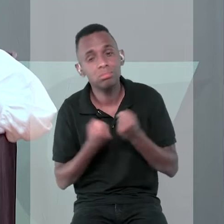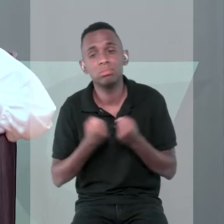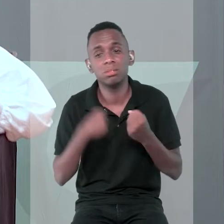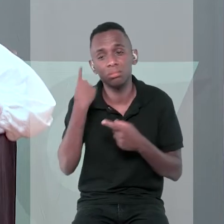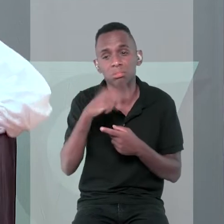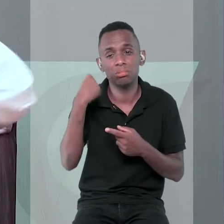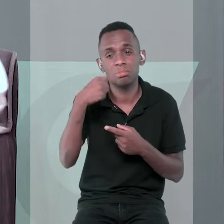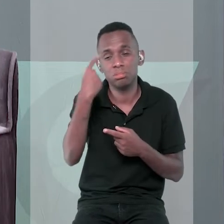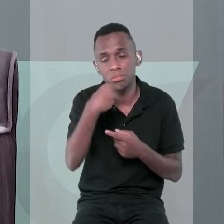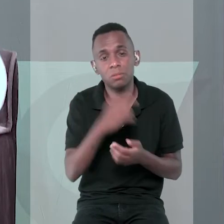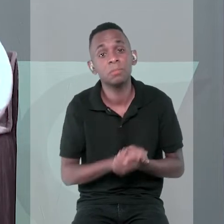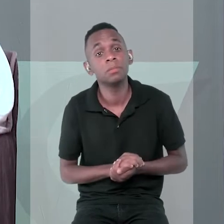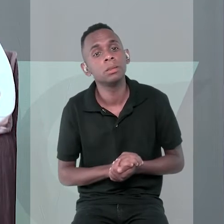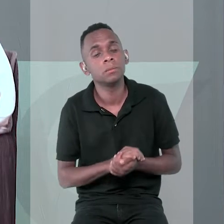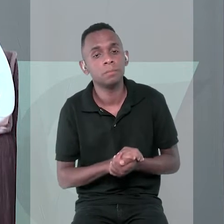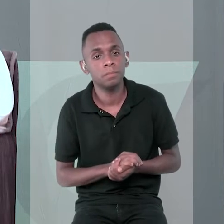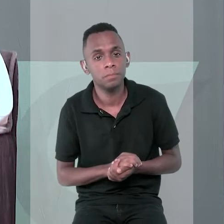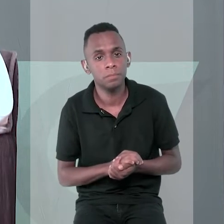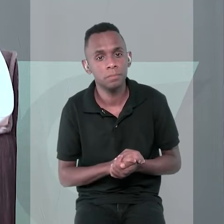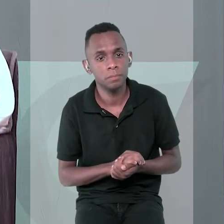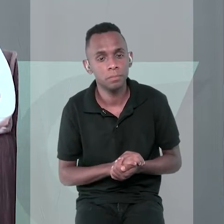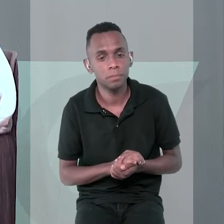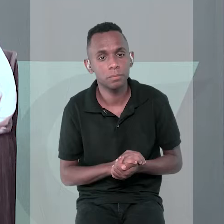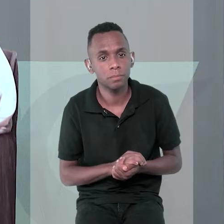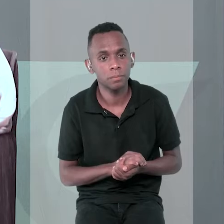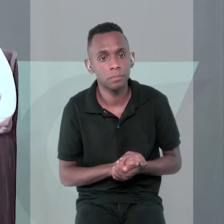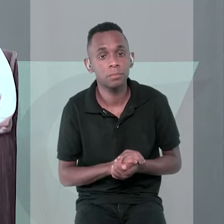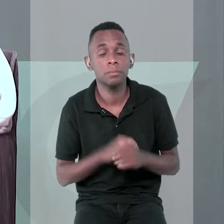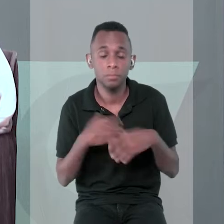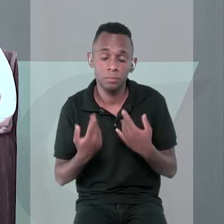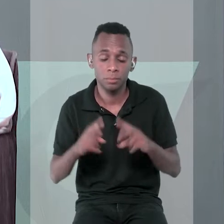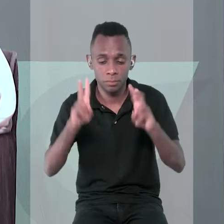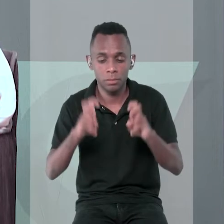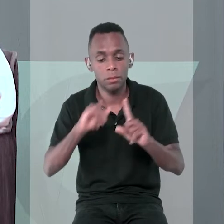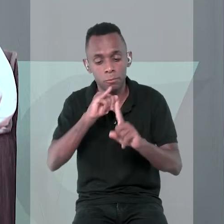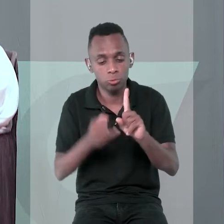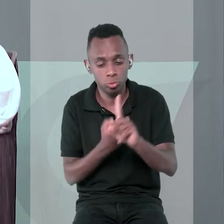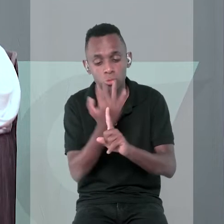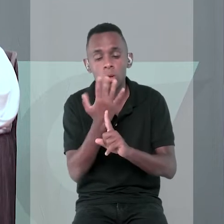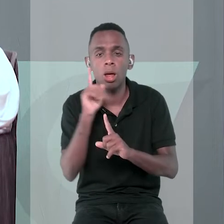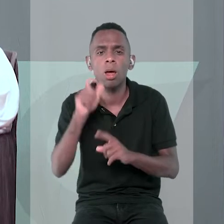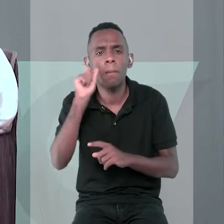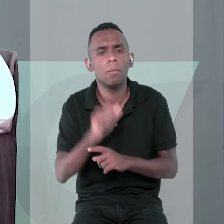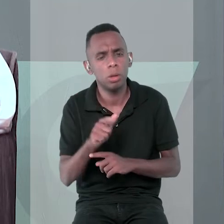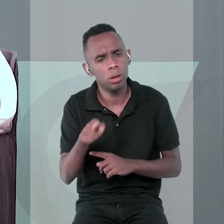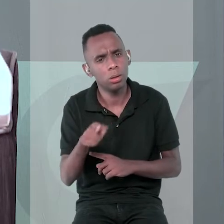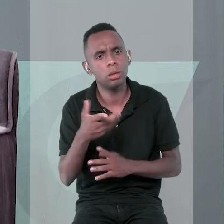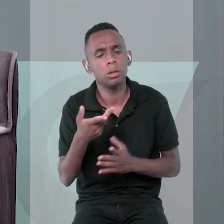mais. Mas vamos lá, vamos voltar para Joana d'Arc. E ela é uma figura,